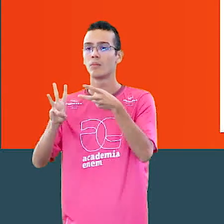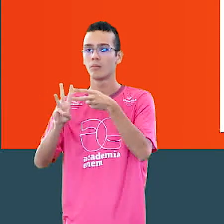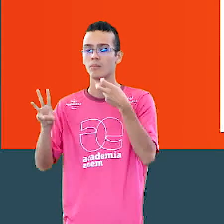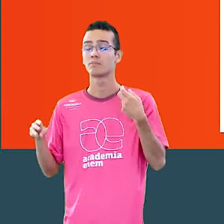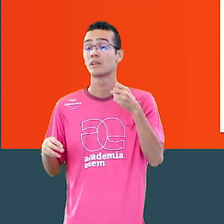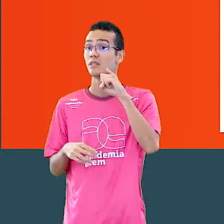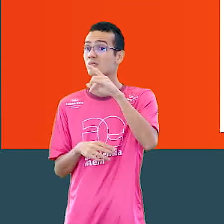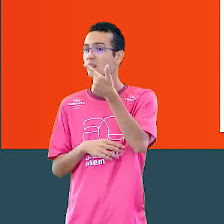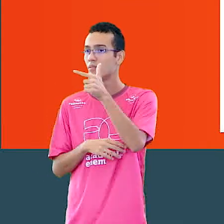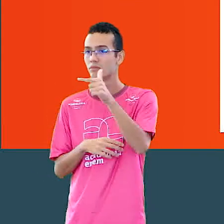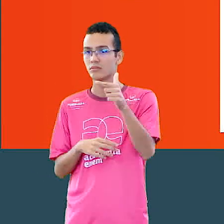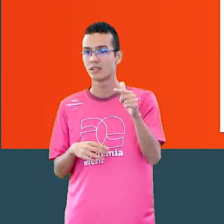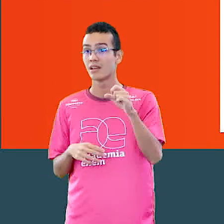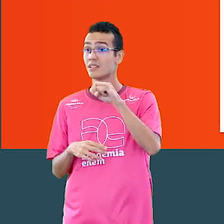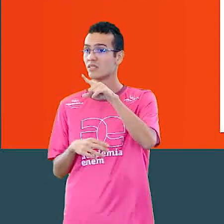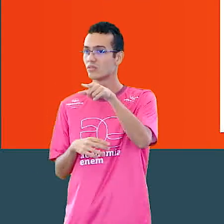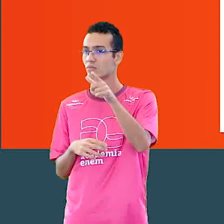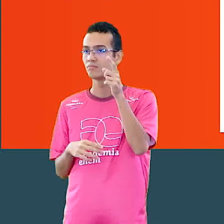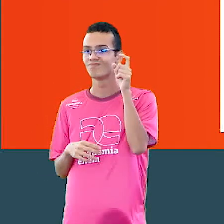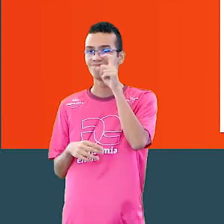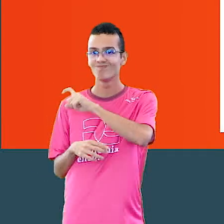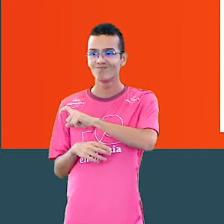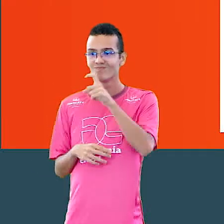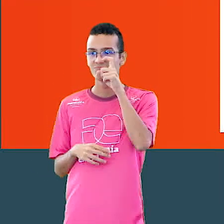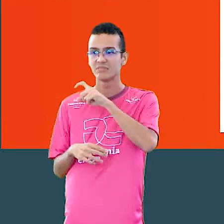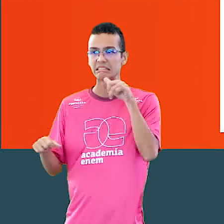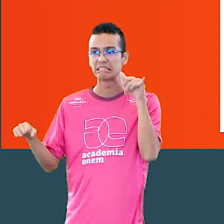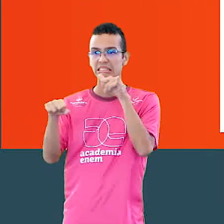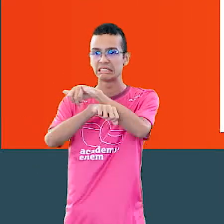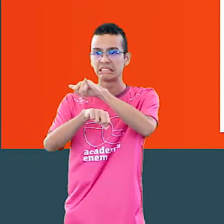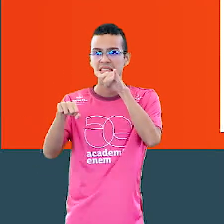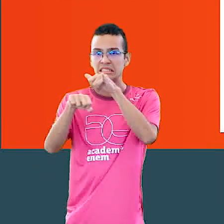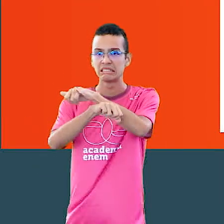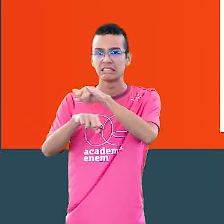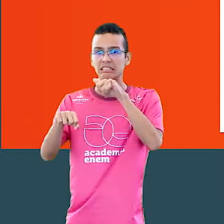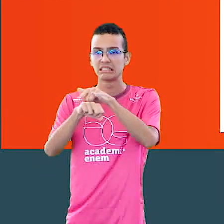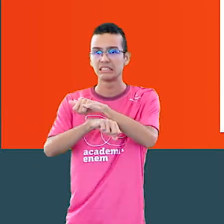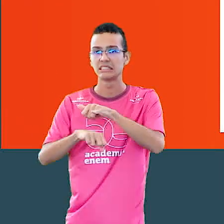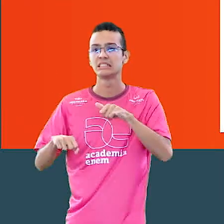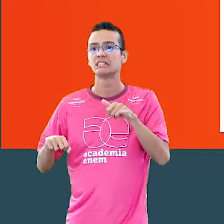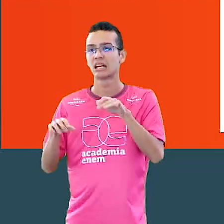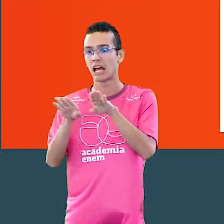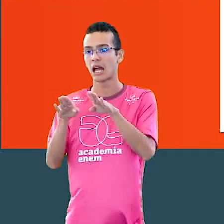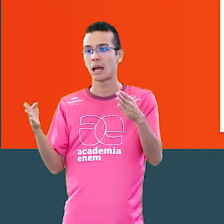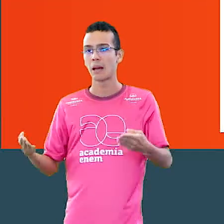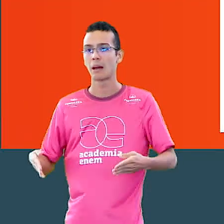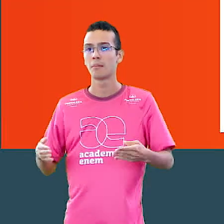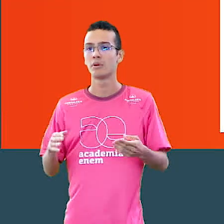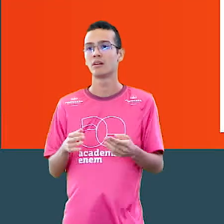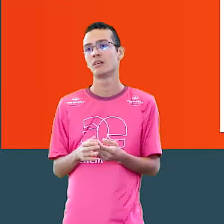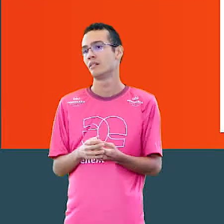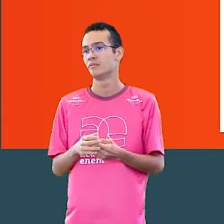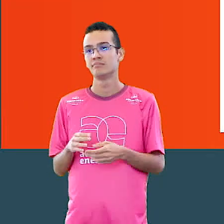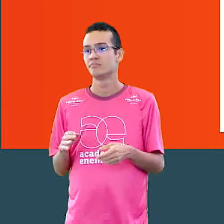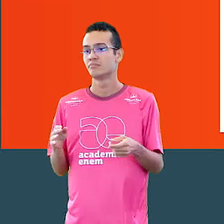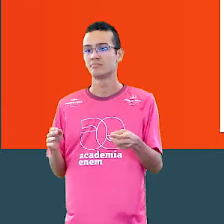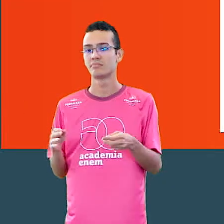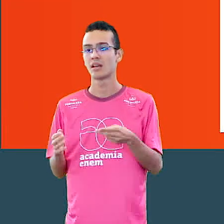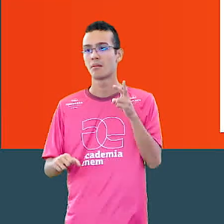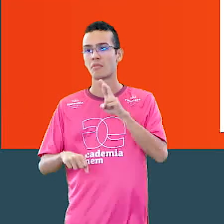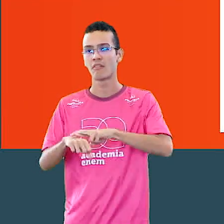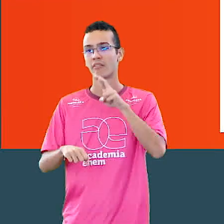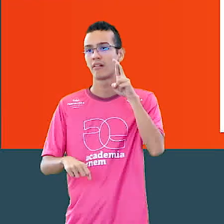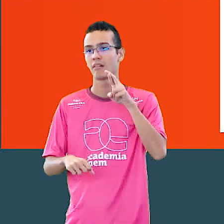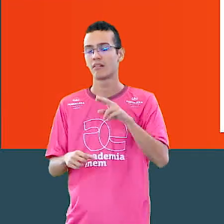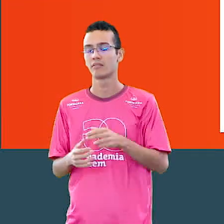você estiver mentindo, se você estiver querendo enganar, a banca vai lhe reprovar e você não consegue ir para